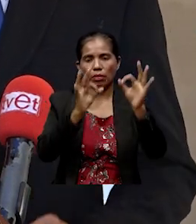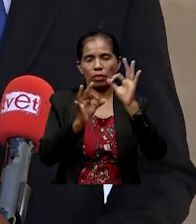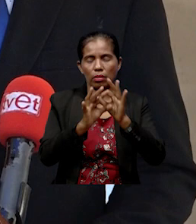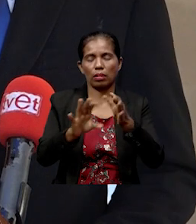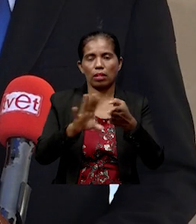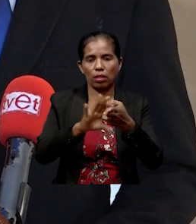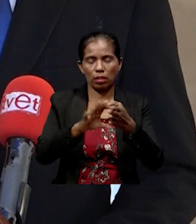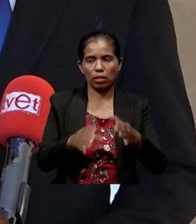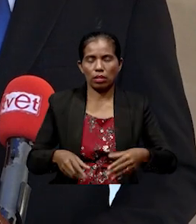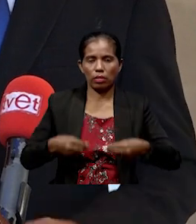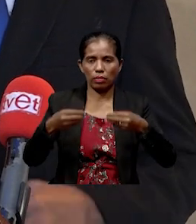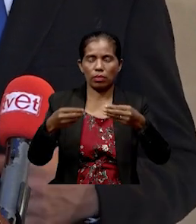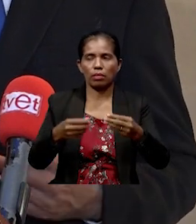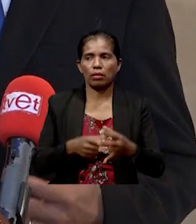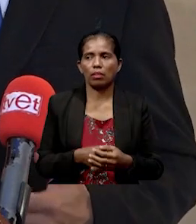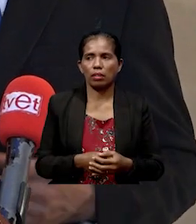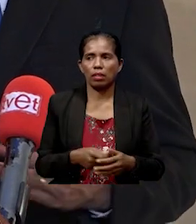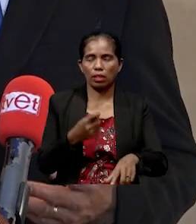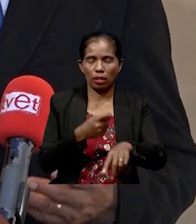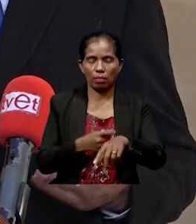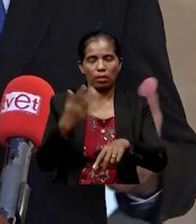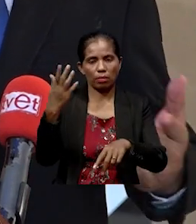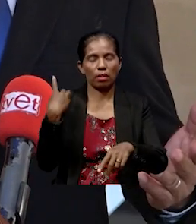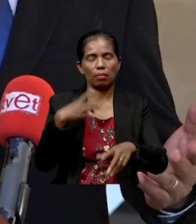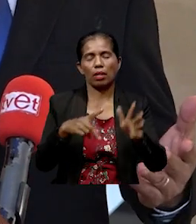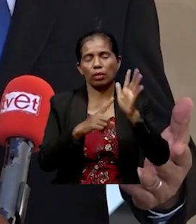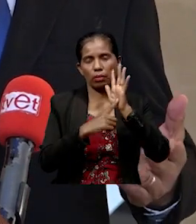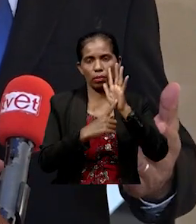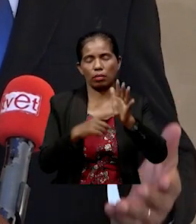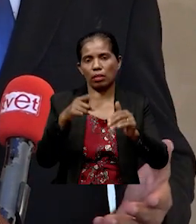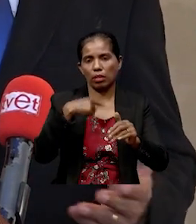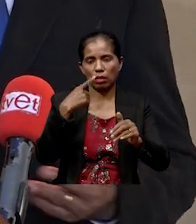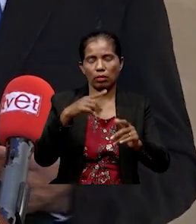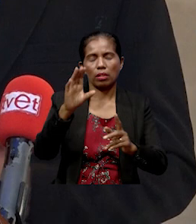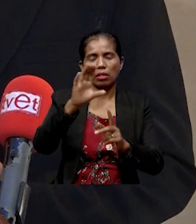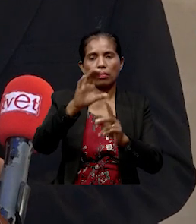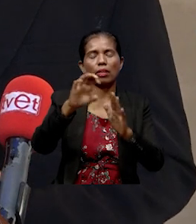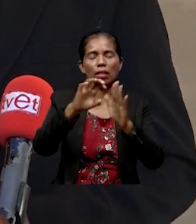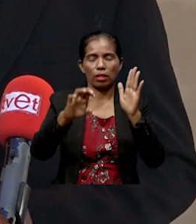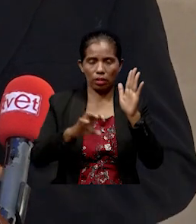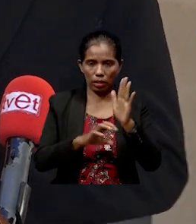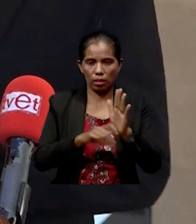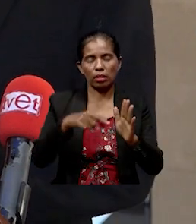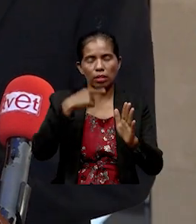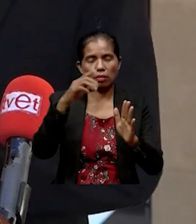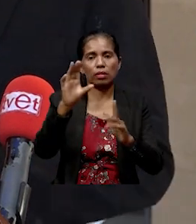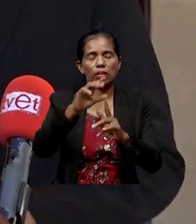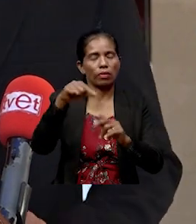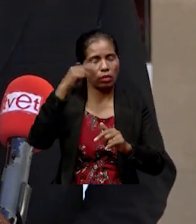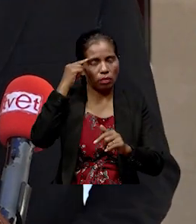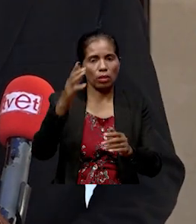nesse foi sair. Então, e tempo na Bama, a minha informação vai estar a ser CCM, chefe de Estado convida, CCM, chefe de Governo convida, nosso